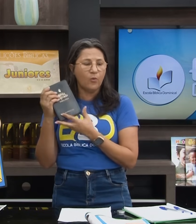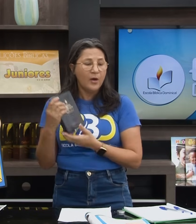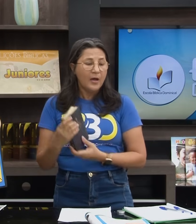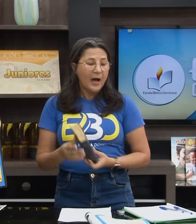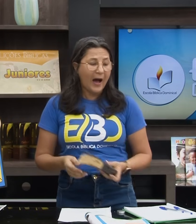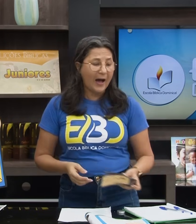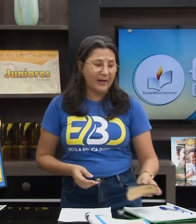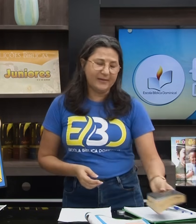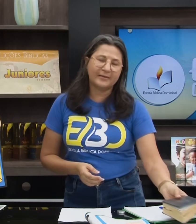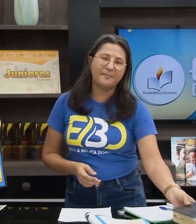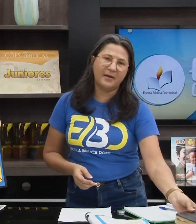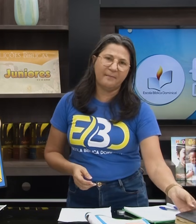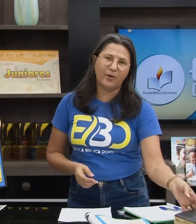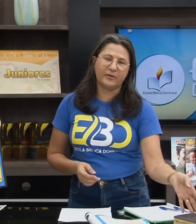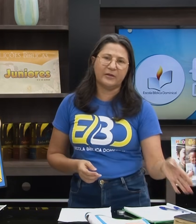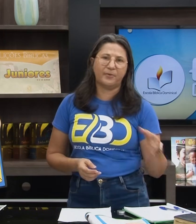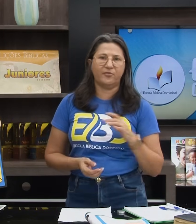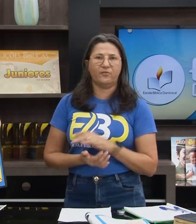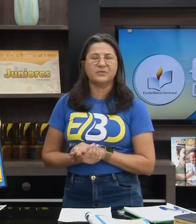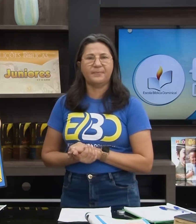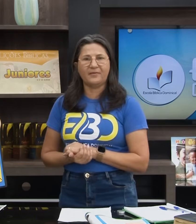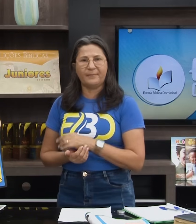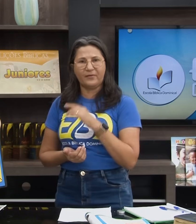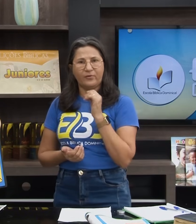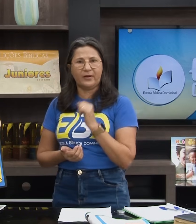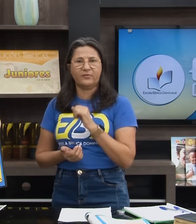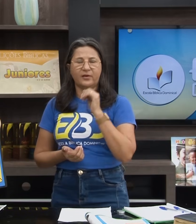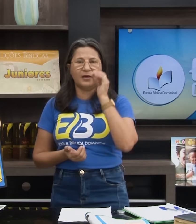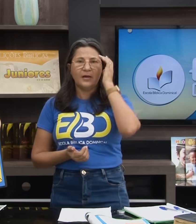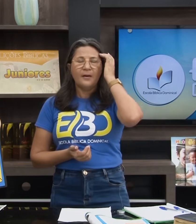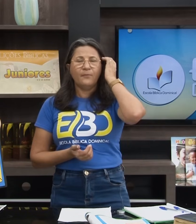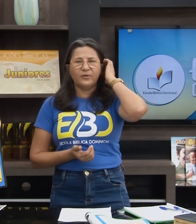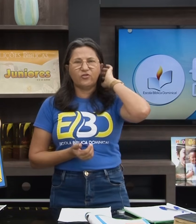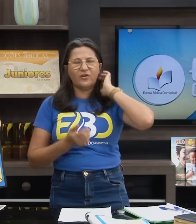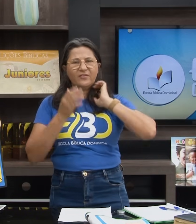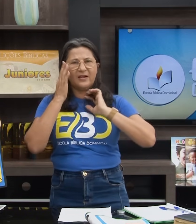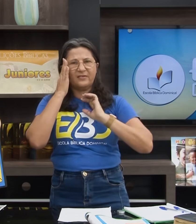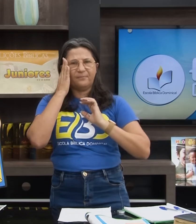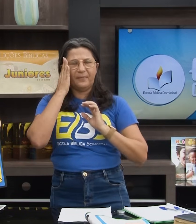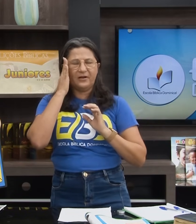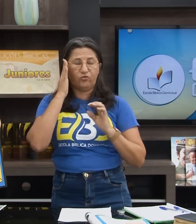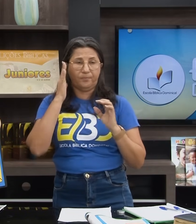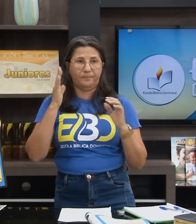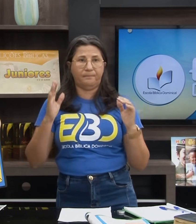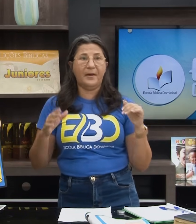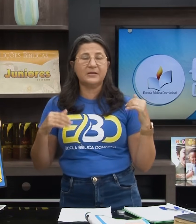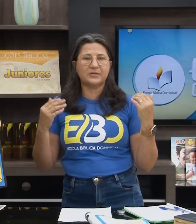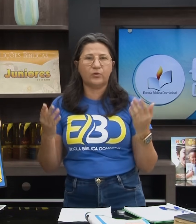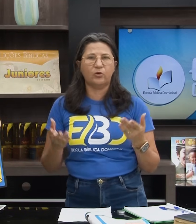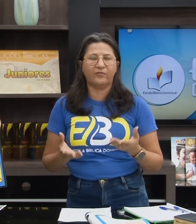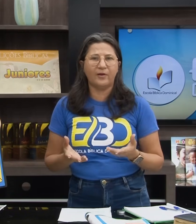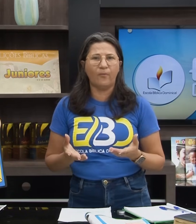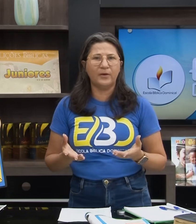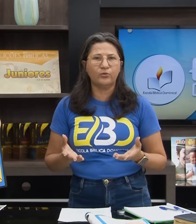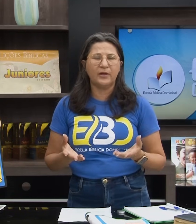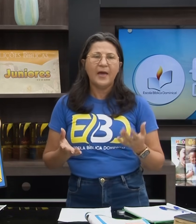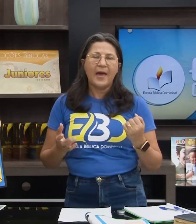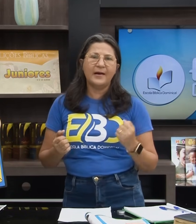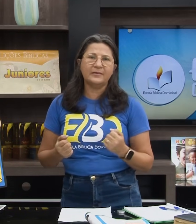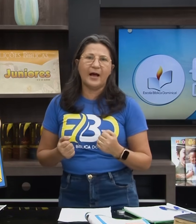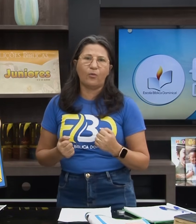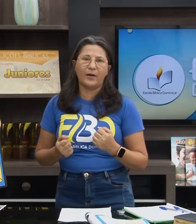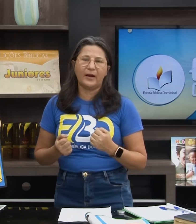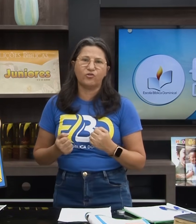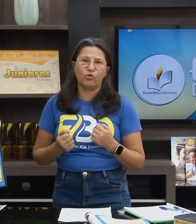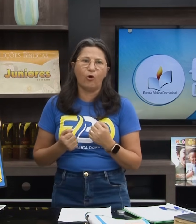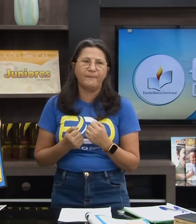coração ah e também é importante Professor você passar pra sua criança que muitas vezes eles eles pensam que o ser humilde